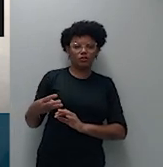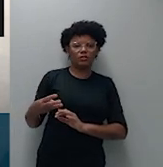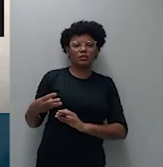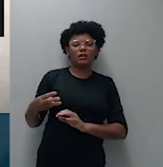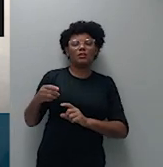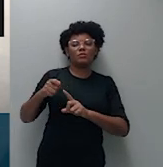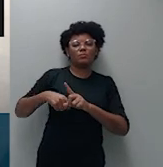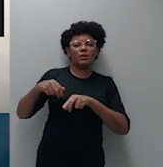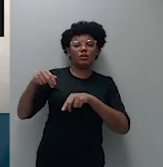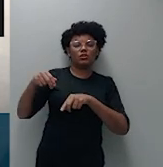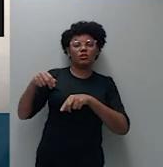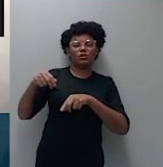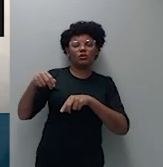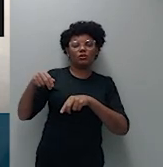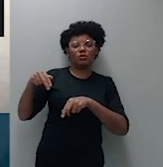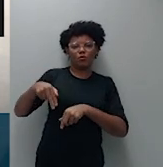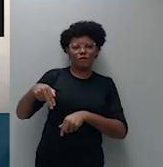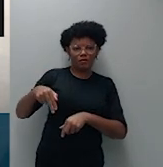agora